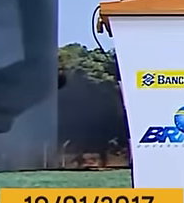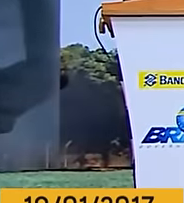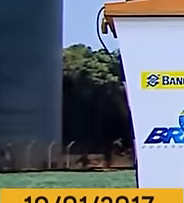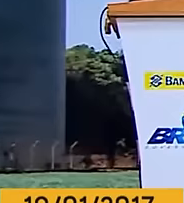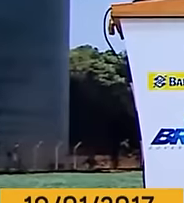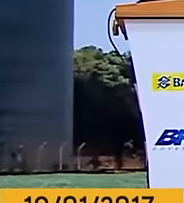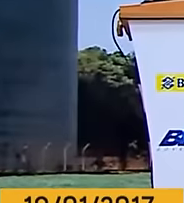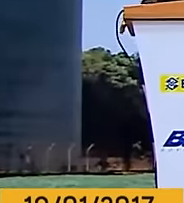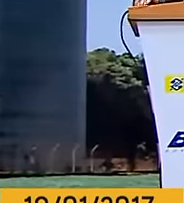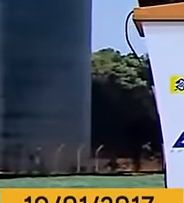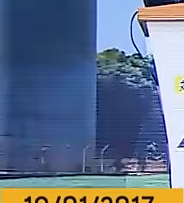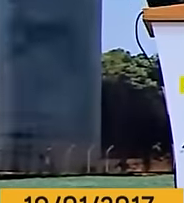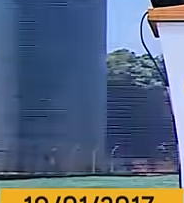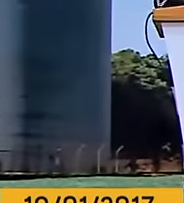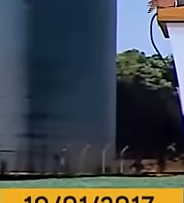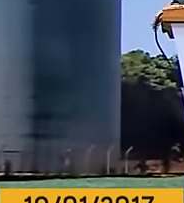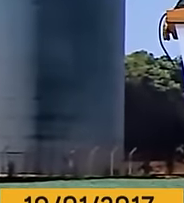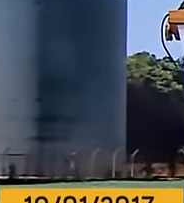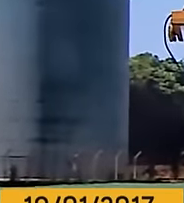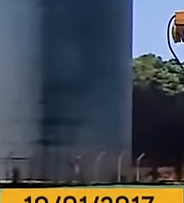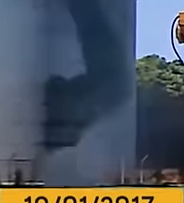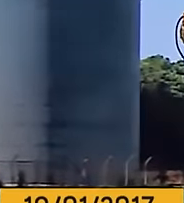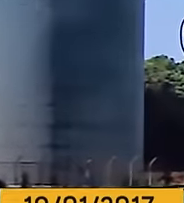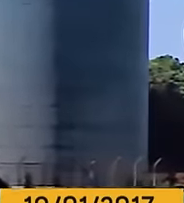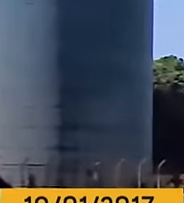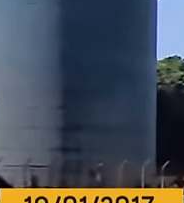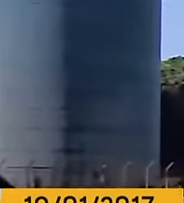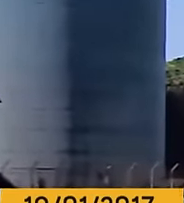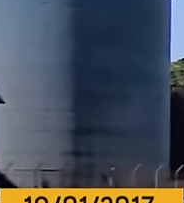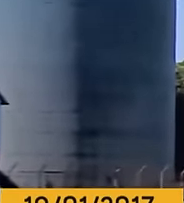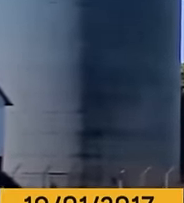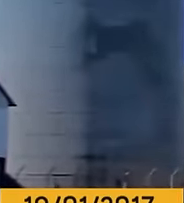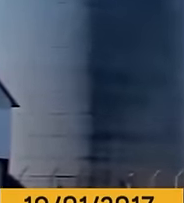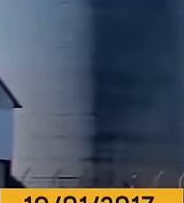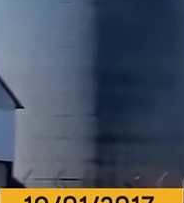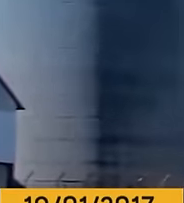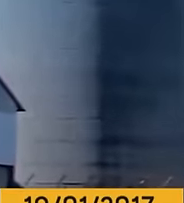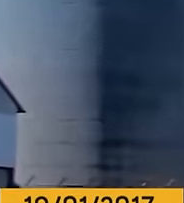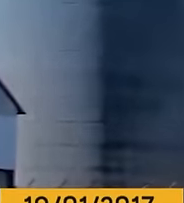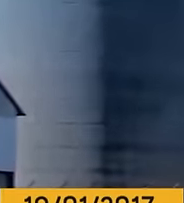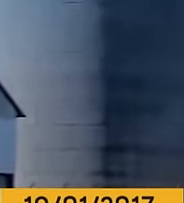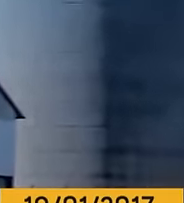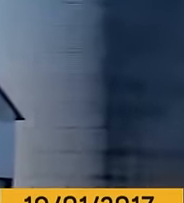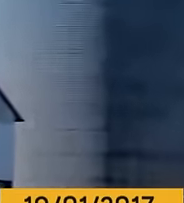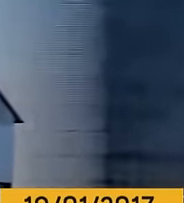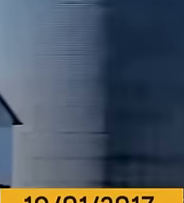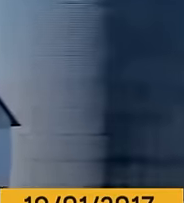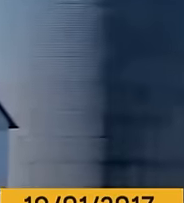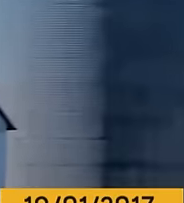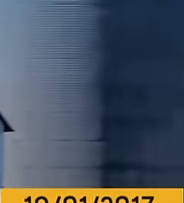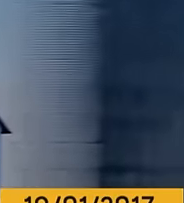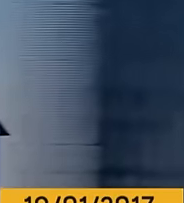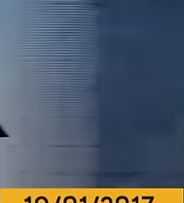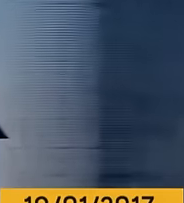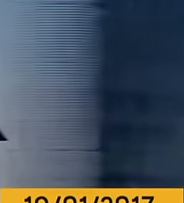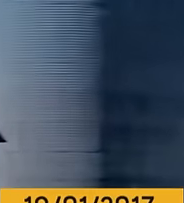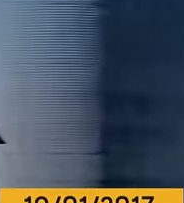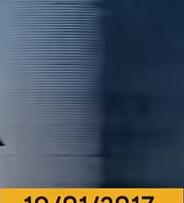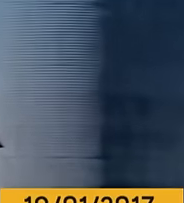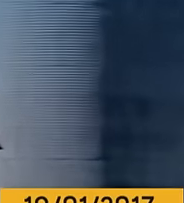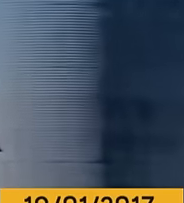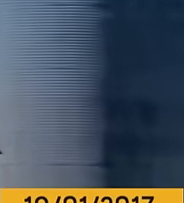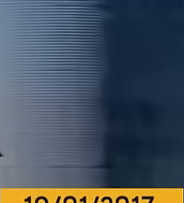aqui, governador, velhos amigos, velhos companheiros que privaram comigo ao longo dos cargos que ocupei